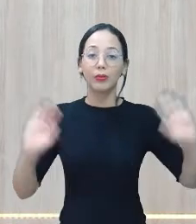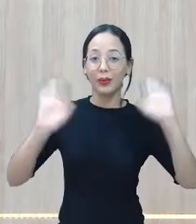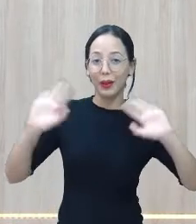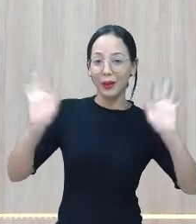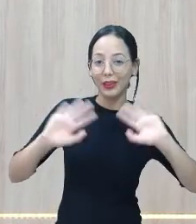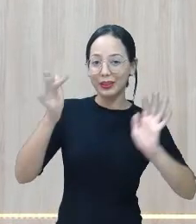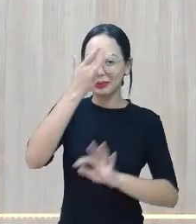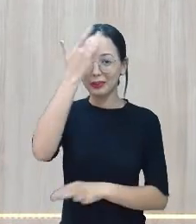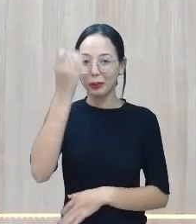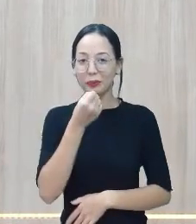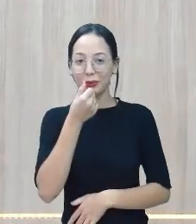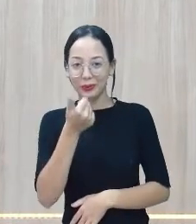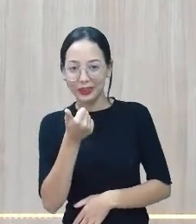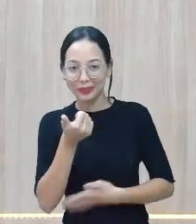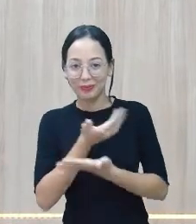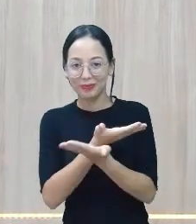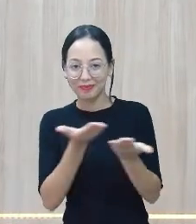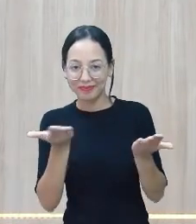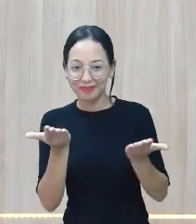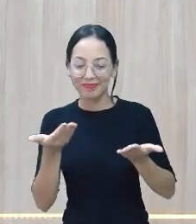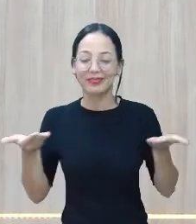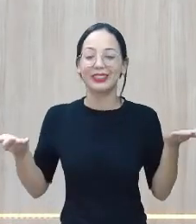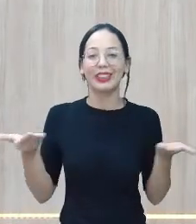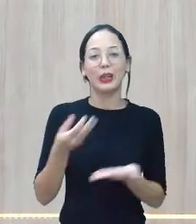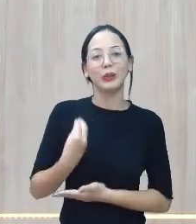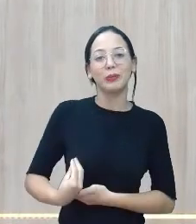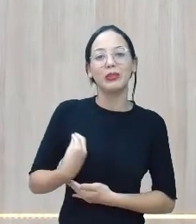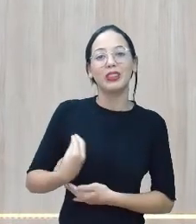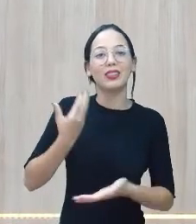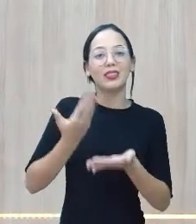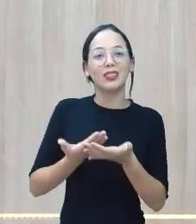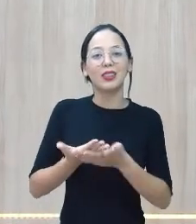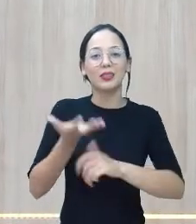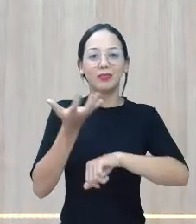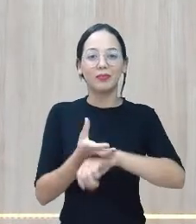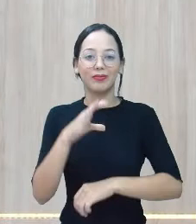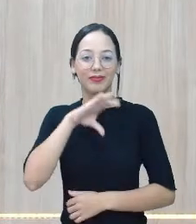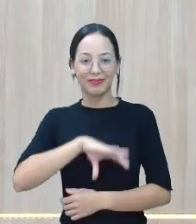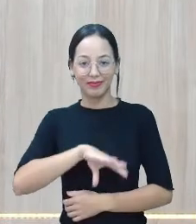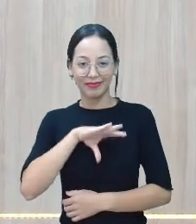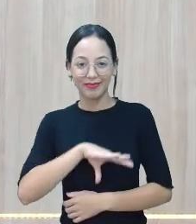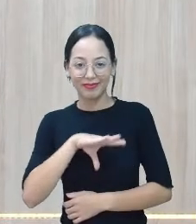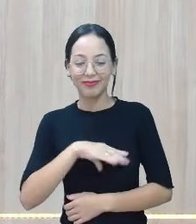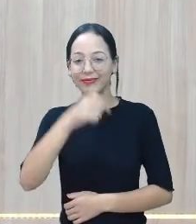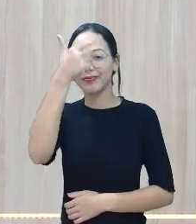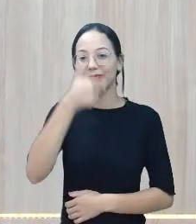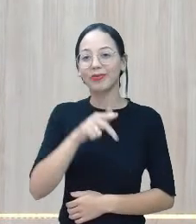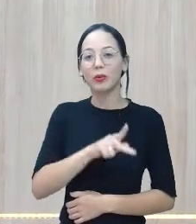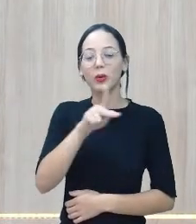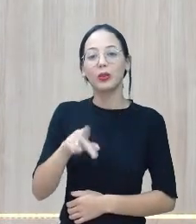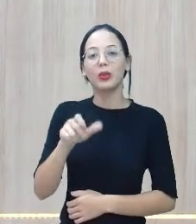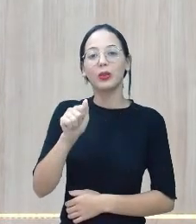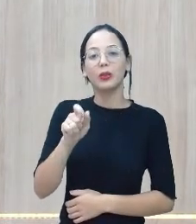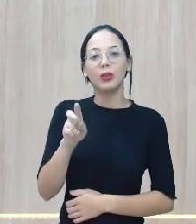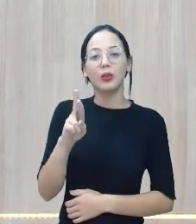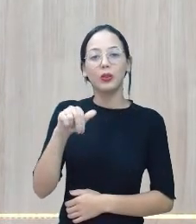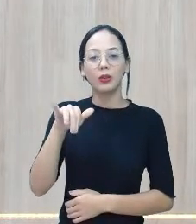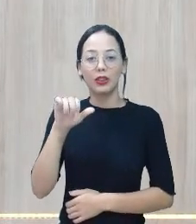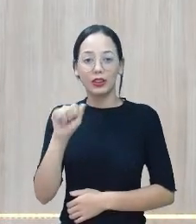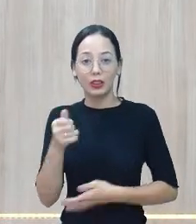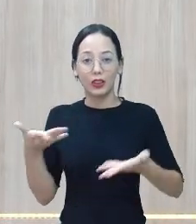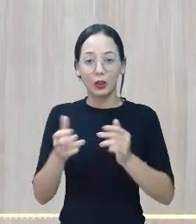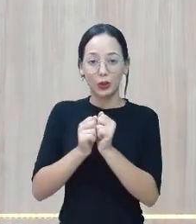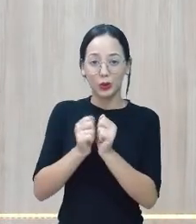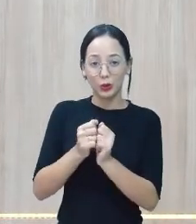Olá, pessoal, tudo bem com vocês? Estamos aqui para mais uma aula de língua portuguesa. Eu sou a professora Adriana e estou com